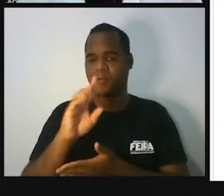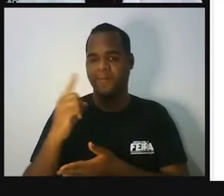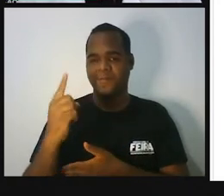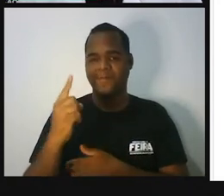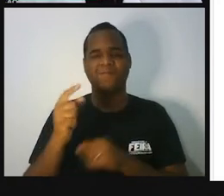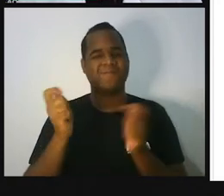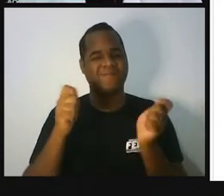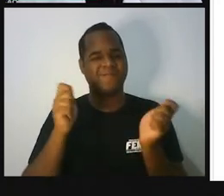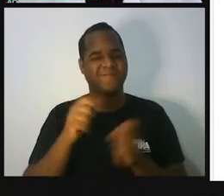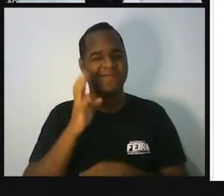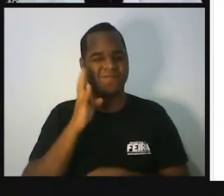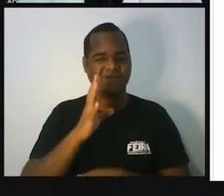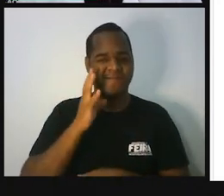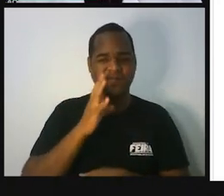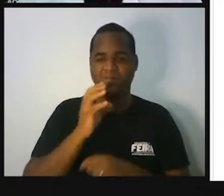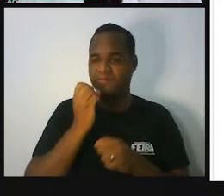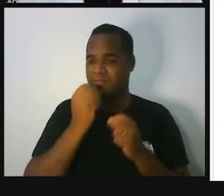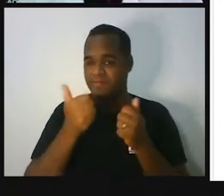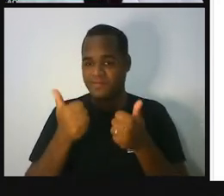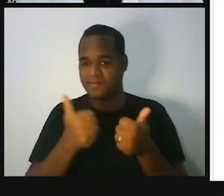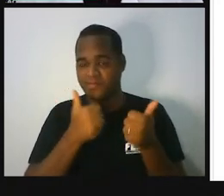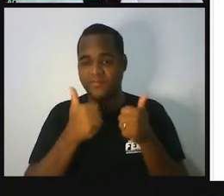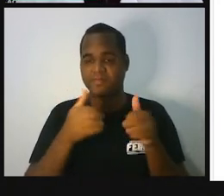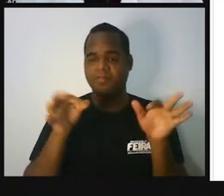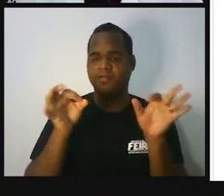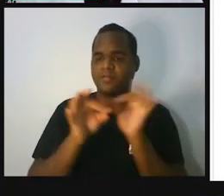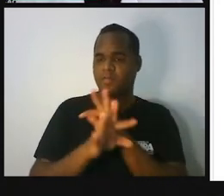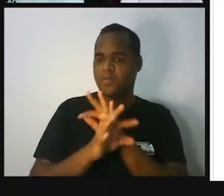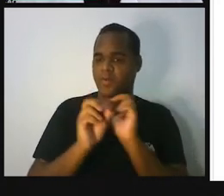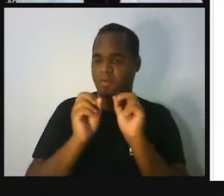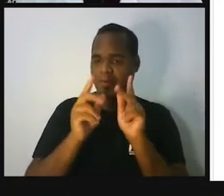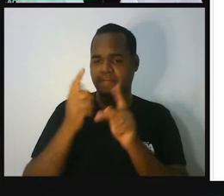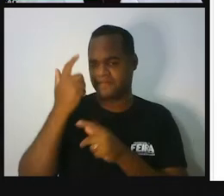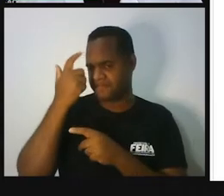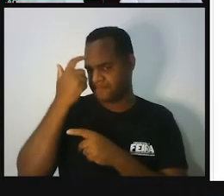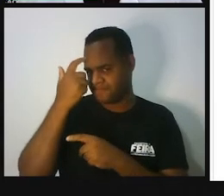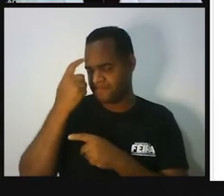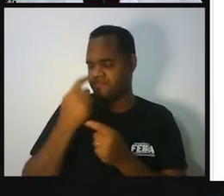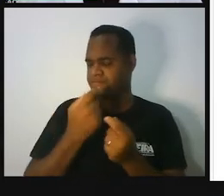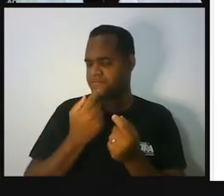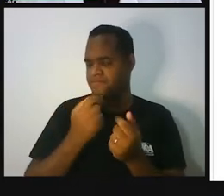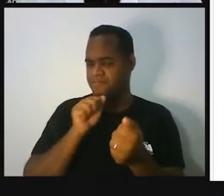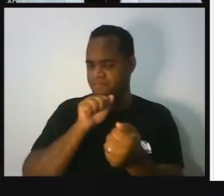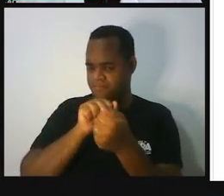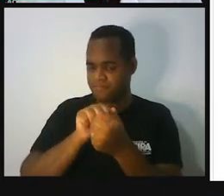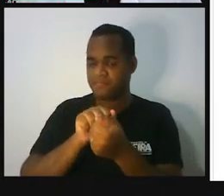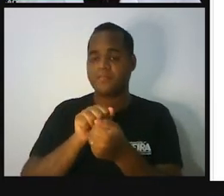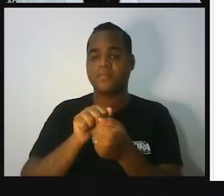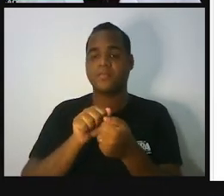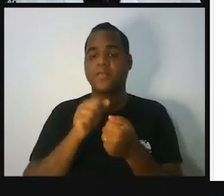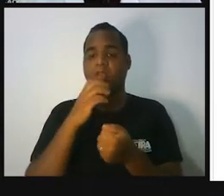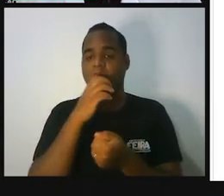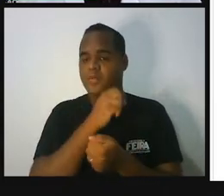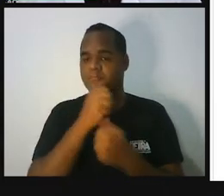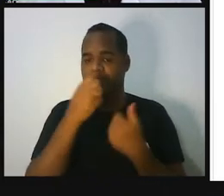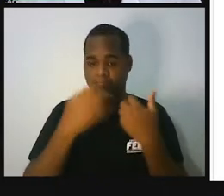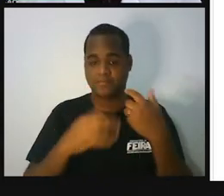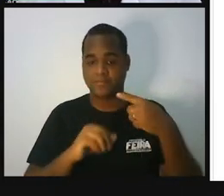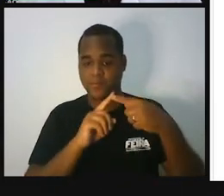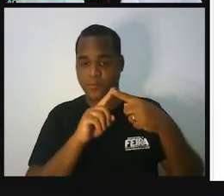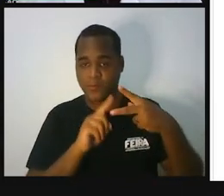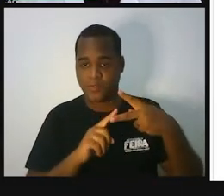show de bola pronto pensa comigo aí rapidinho entre essas duas